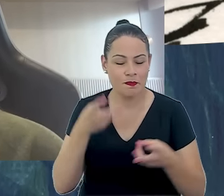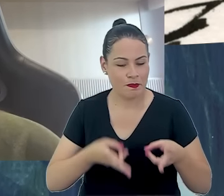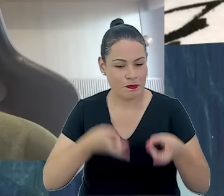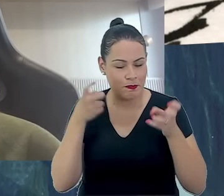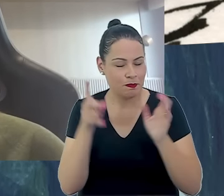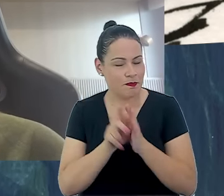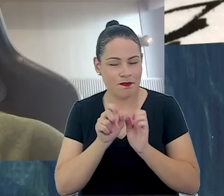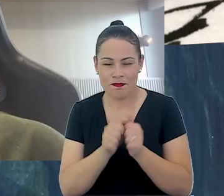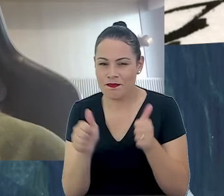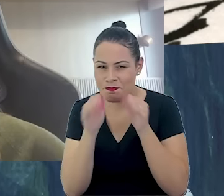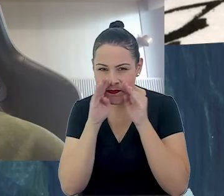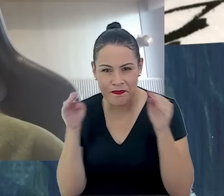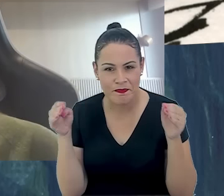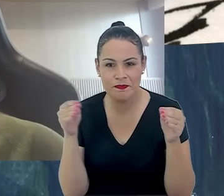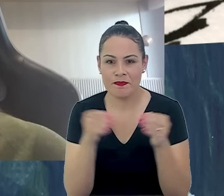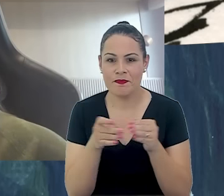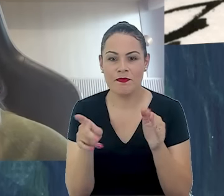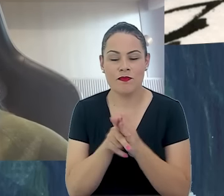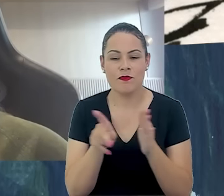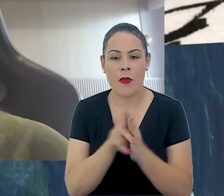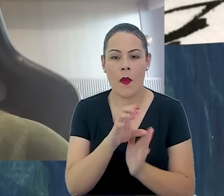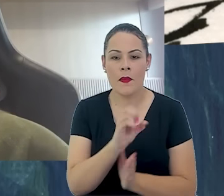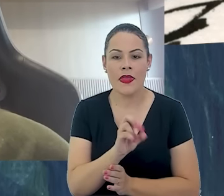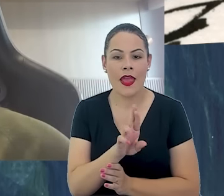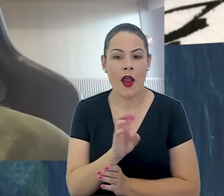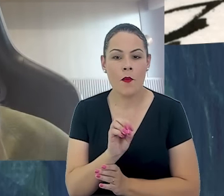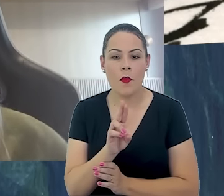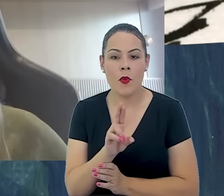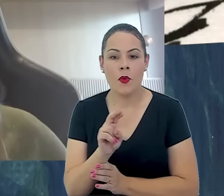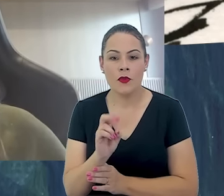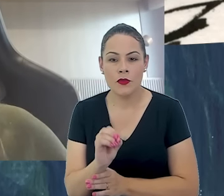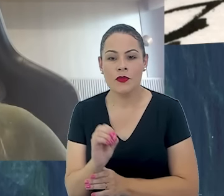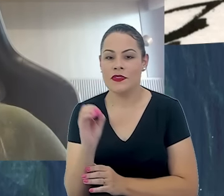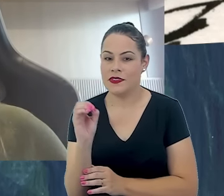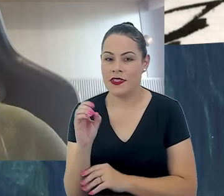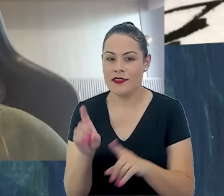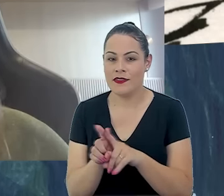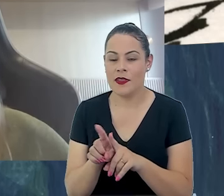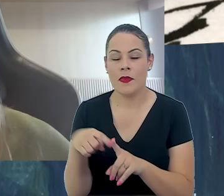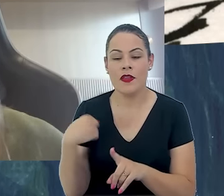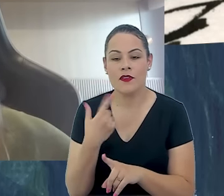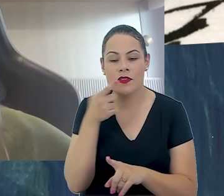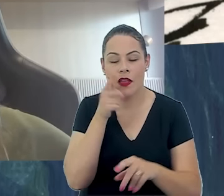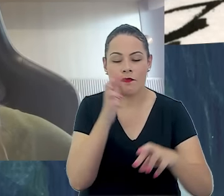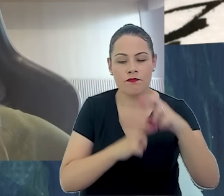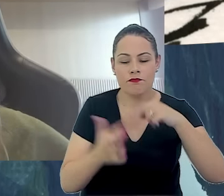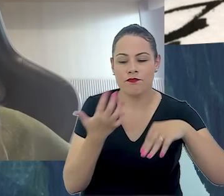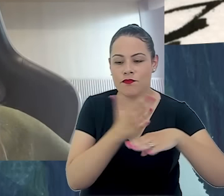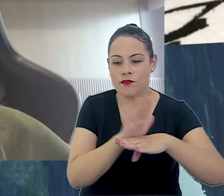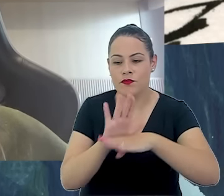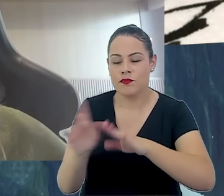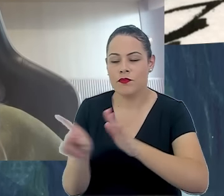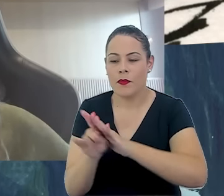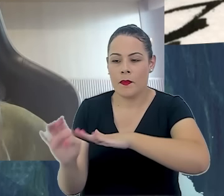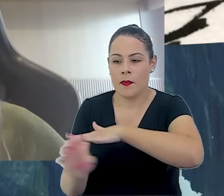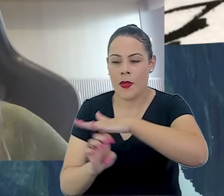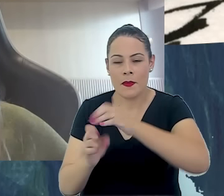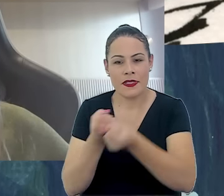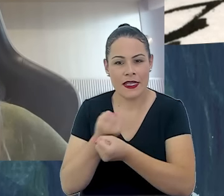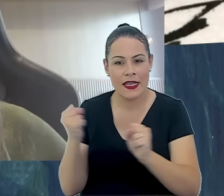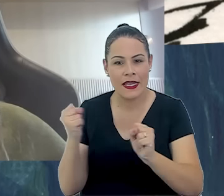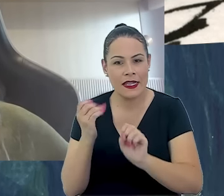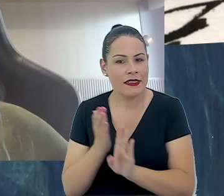super reconhecido, bem focado nessa questão de carbono, etc., de também consultoria para as